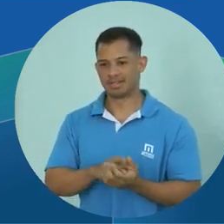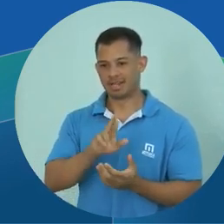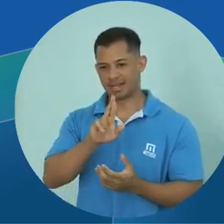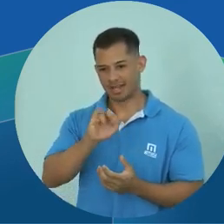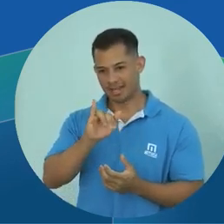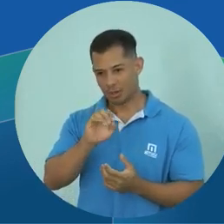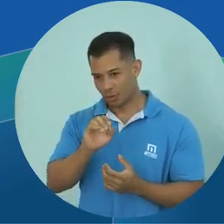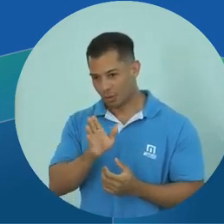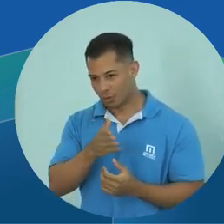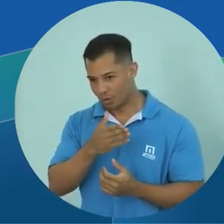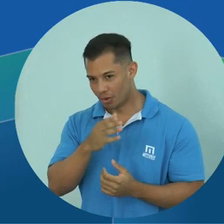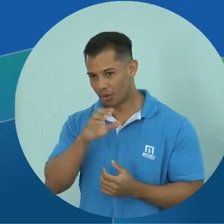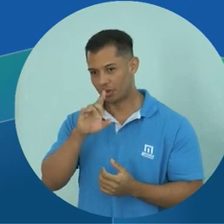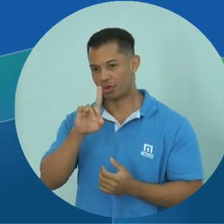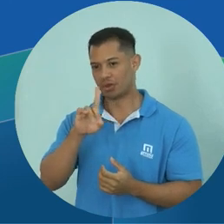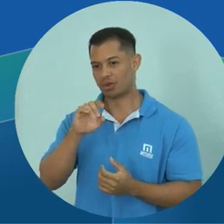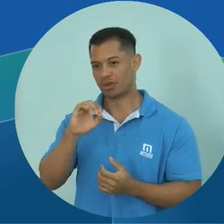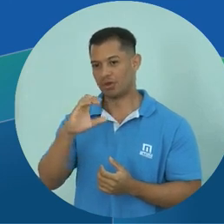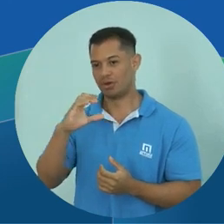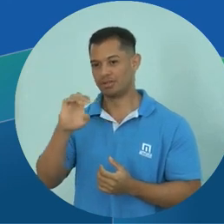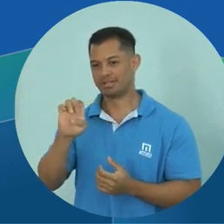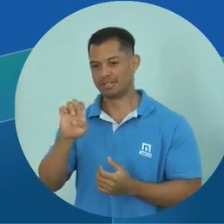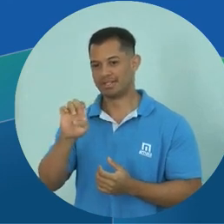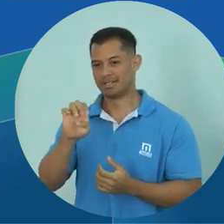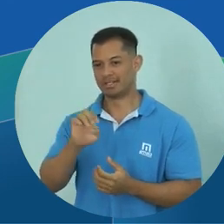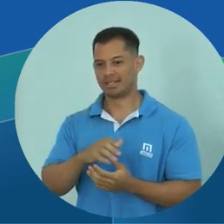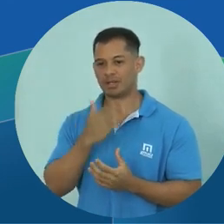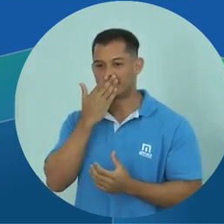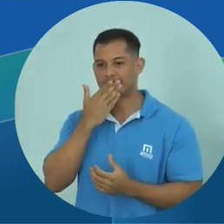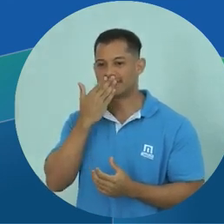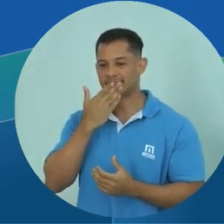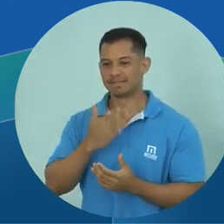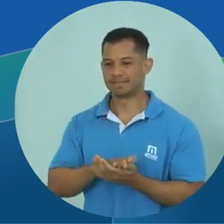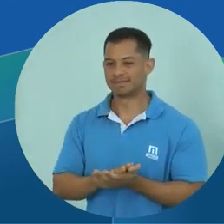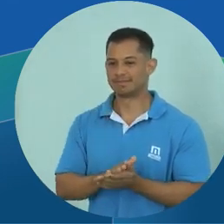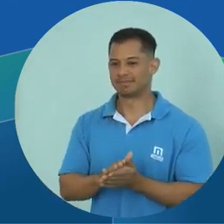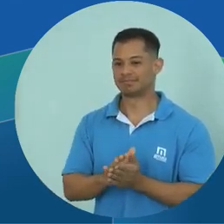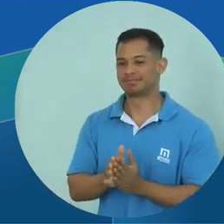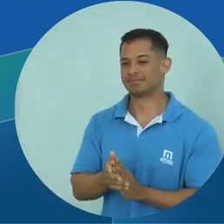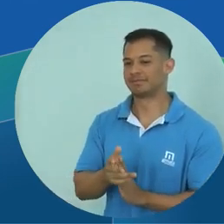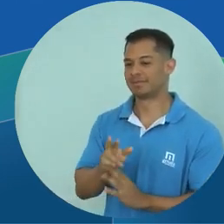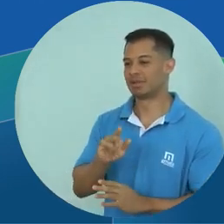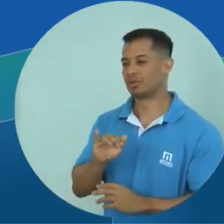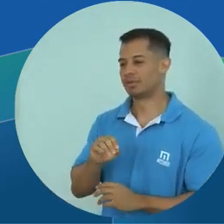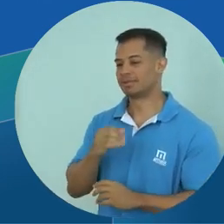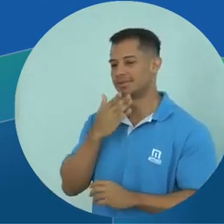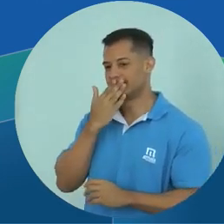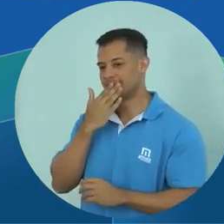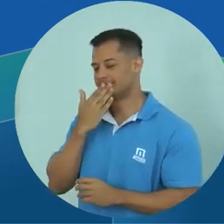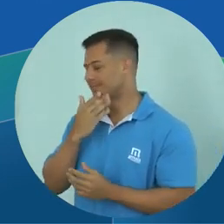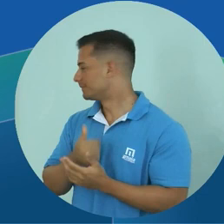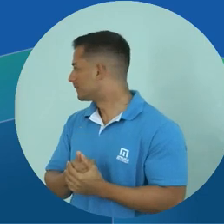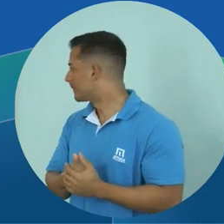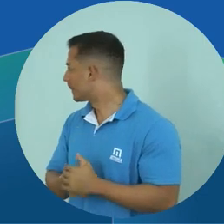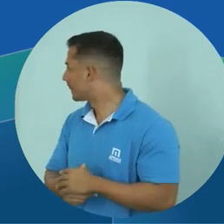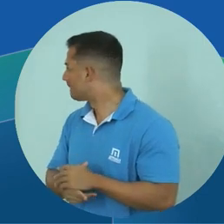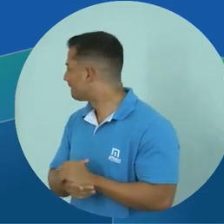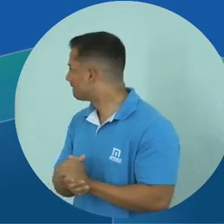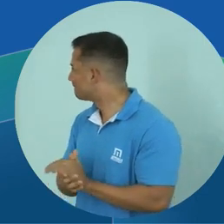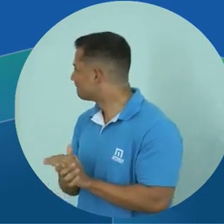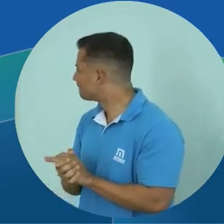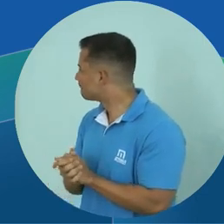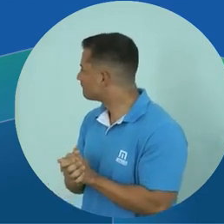barramento principal ele está no Rio Doce, entre as cidades de Santa Cruz do Calvado e Rio